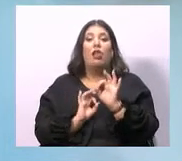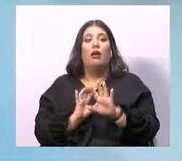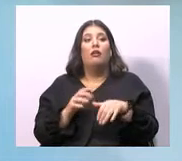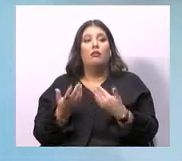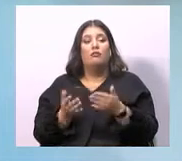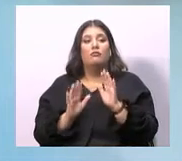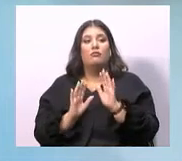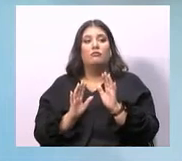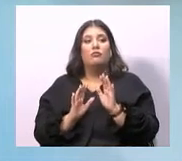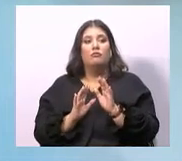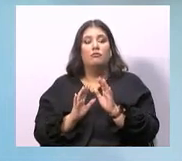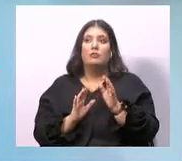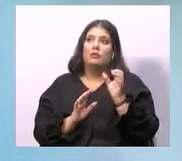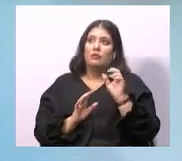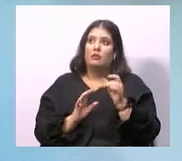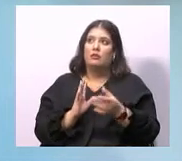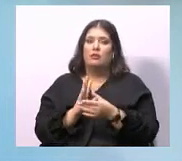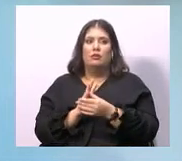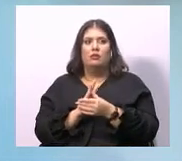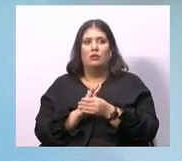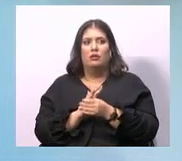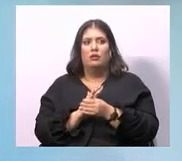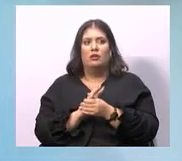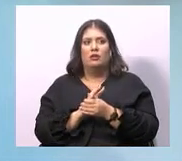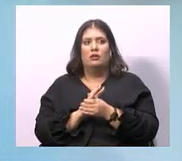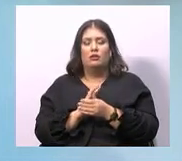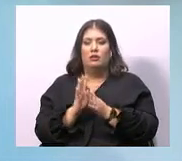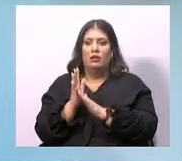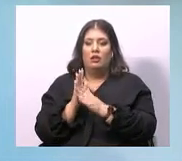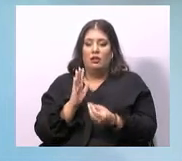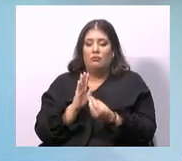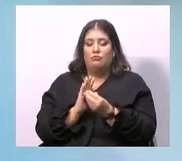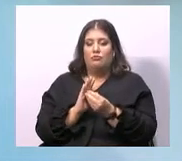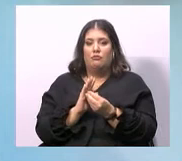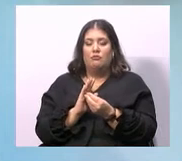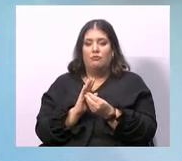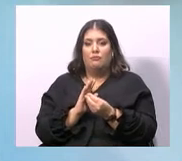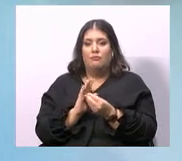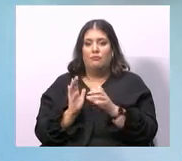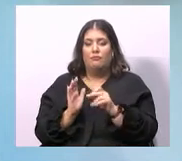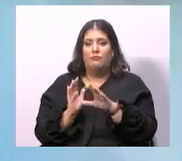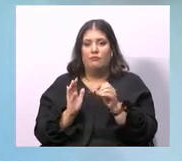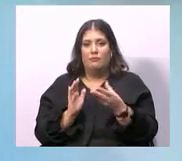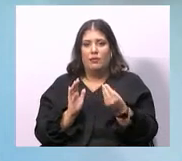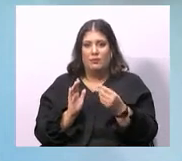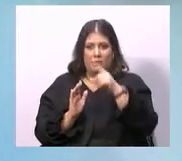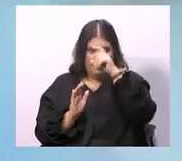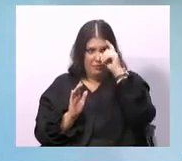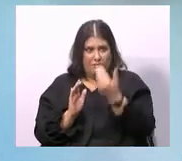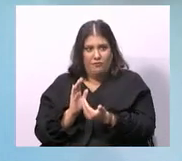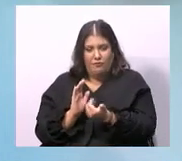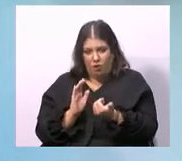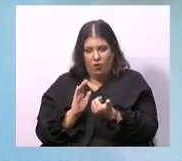já está a fazer, bem, estão unidos, mas tem espaço para criar o calo, não é? É mesmo, quer dizer, aquilo é muito difícil até de